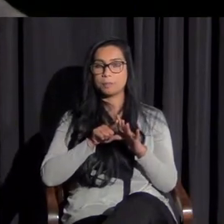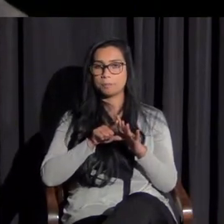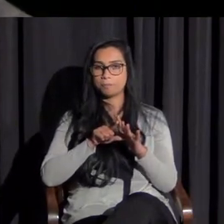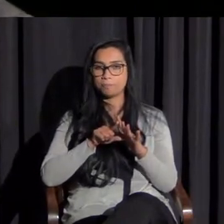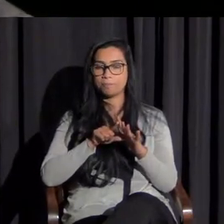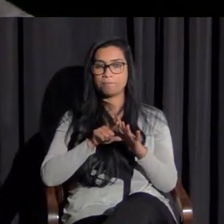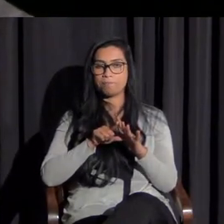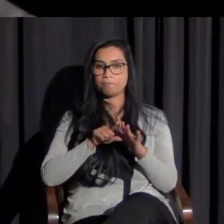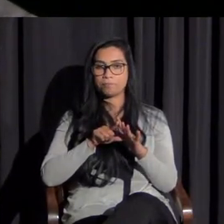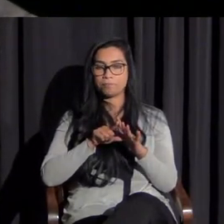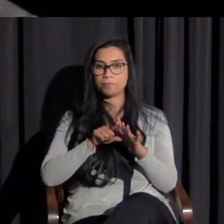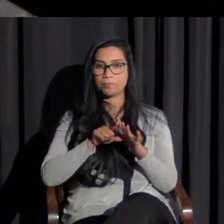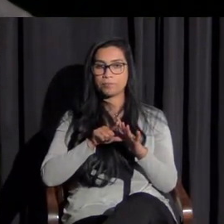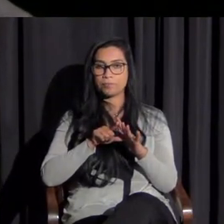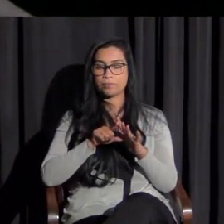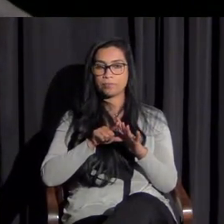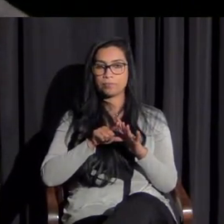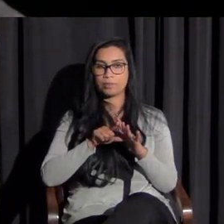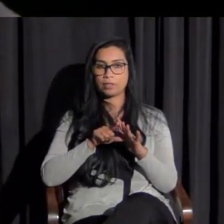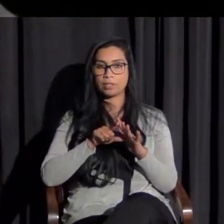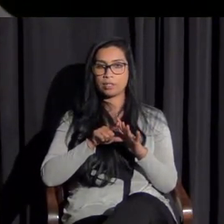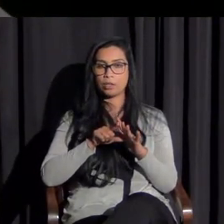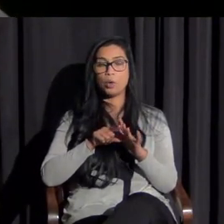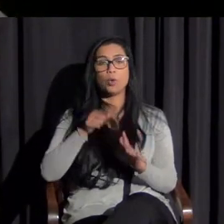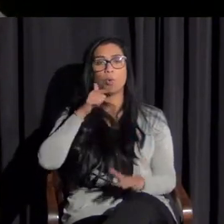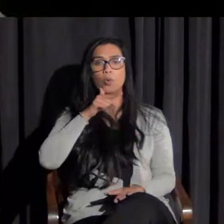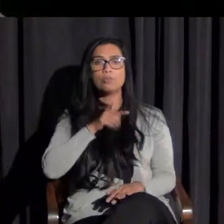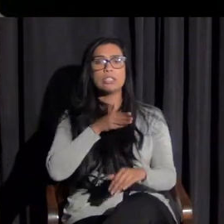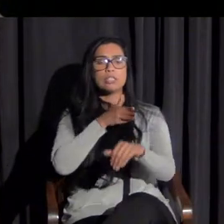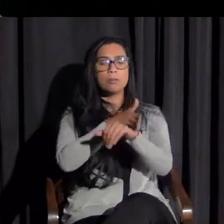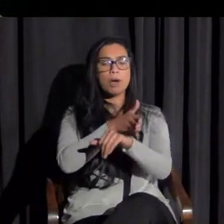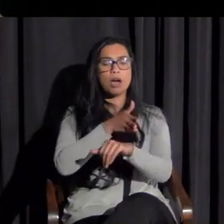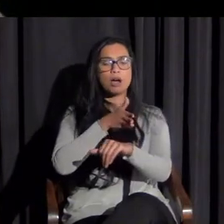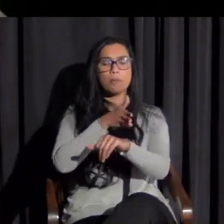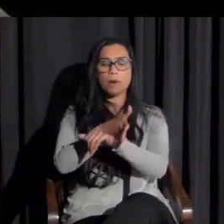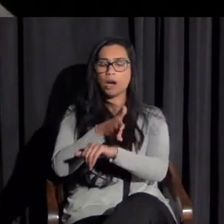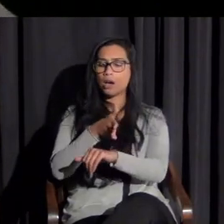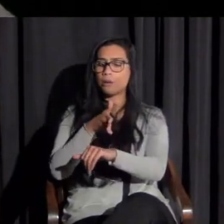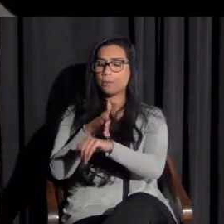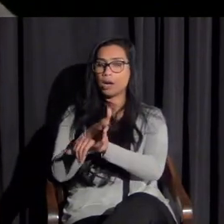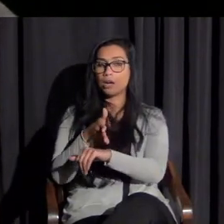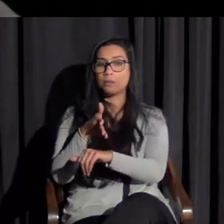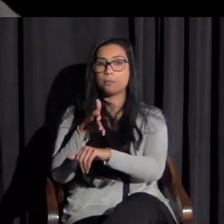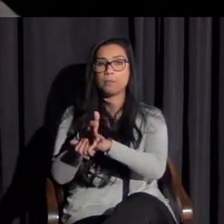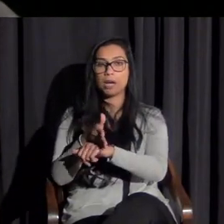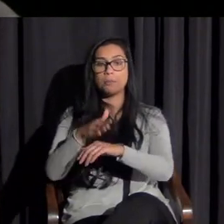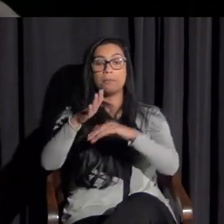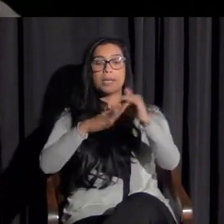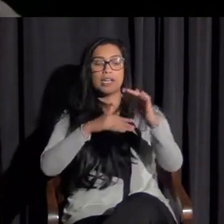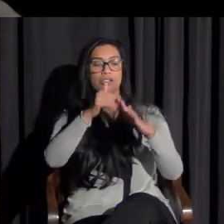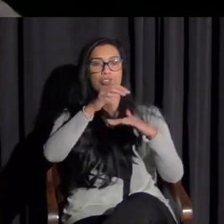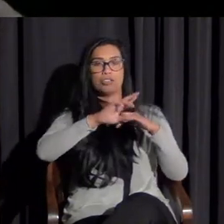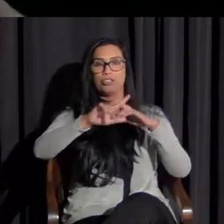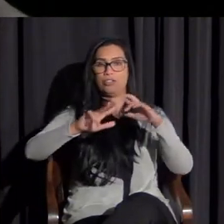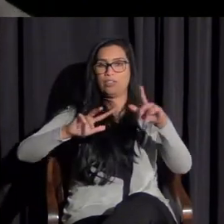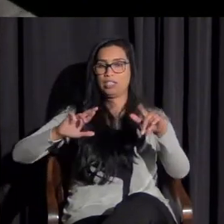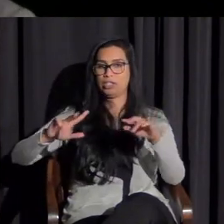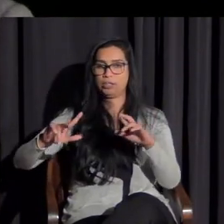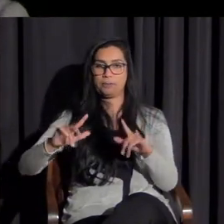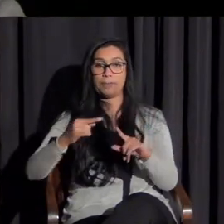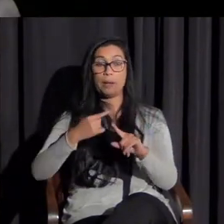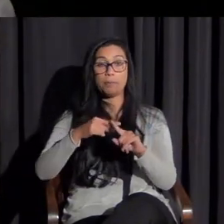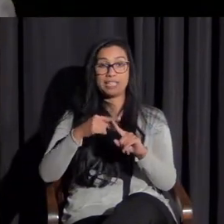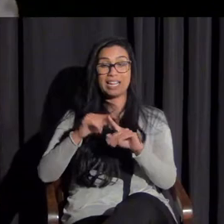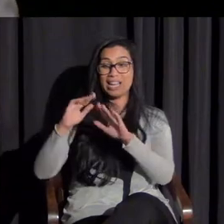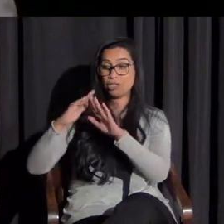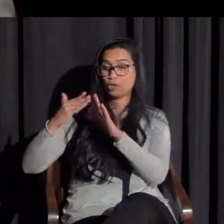uma possibilidade que elas tinham de frequentar também determinadas atividades era quando a escola ficava aberta nos finais de